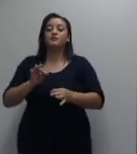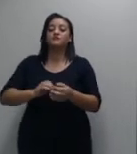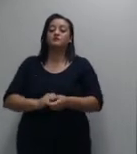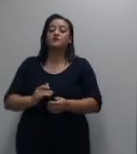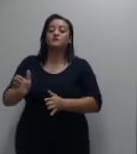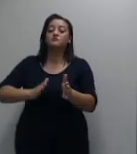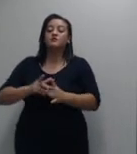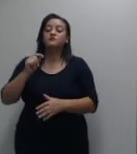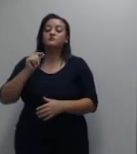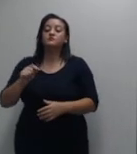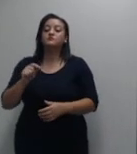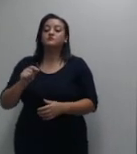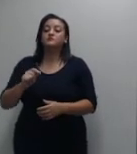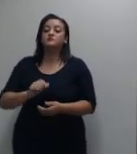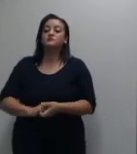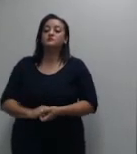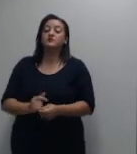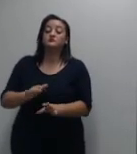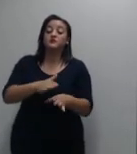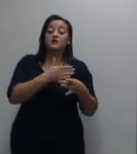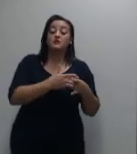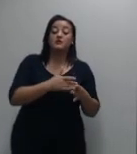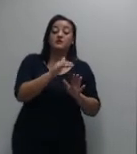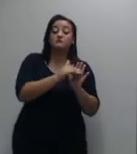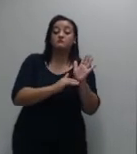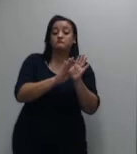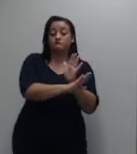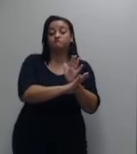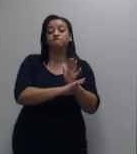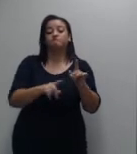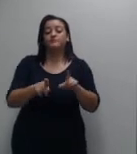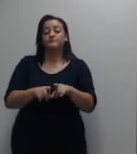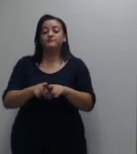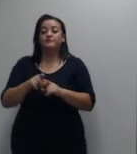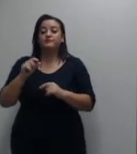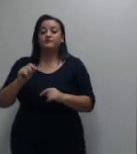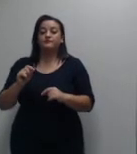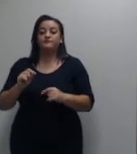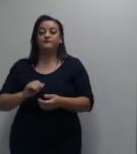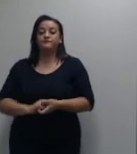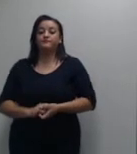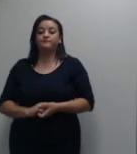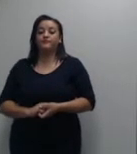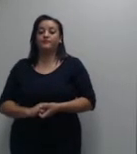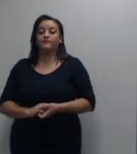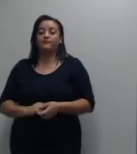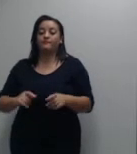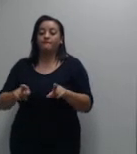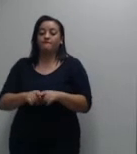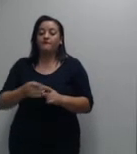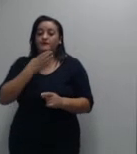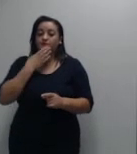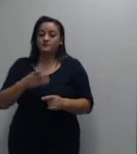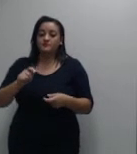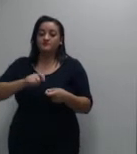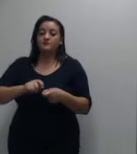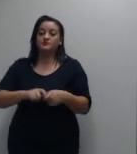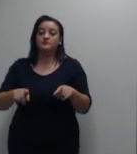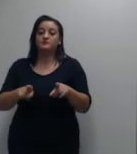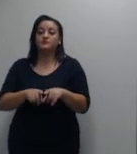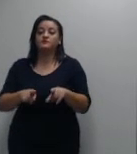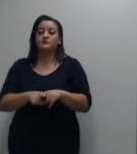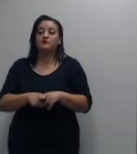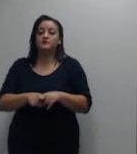período de retirada da pauta sendo este no pedido de retirada da pauta sempre e